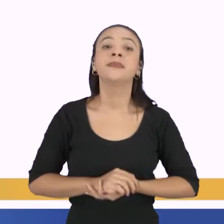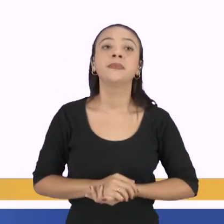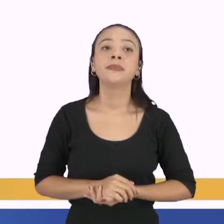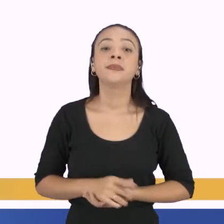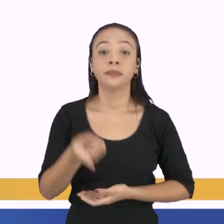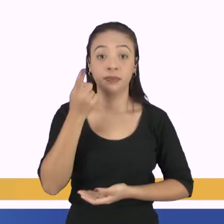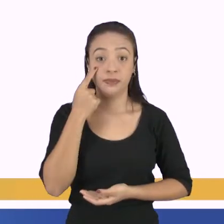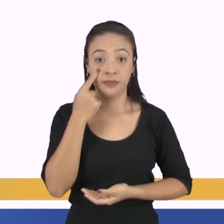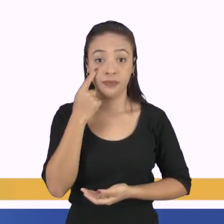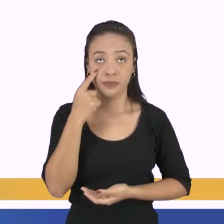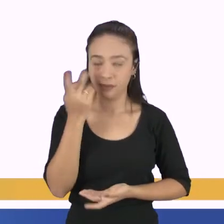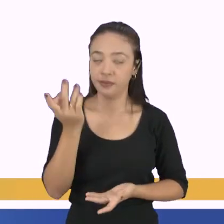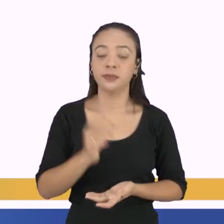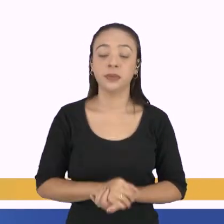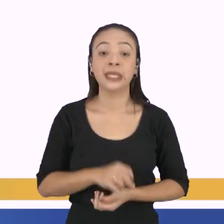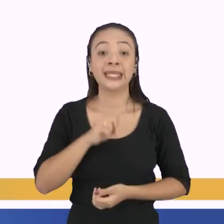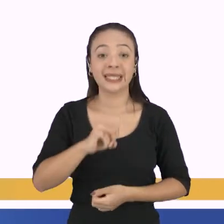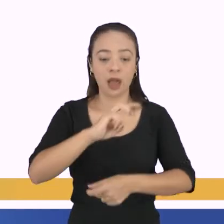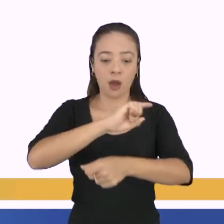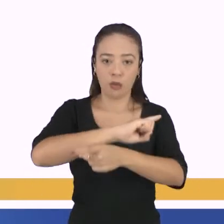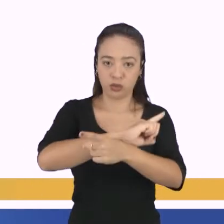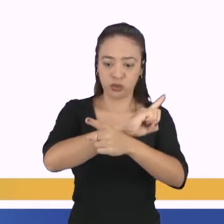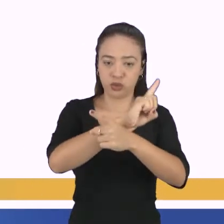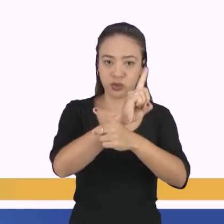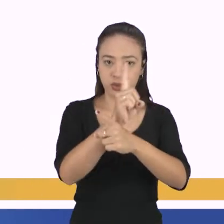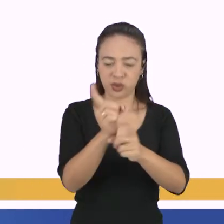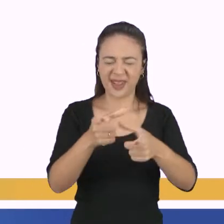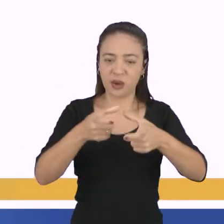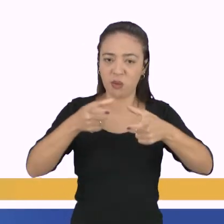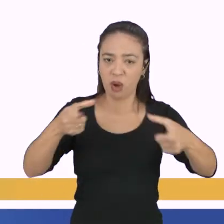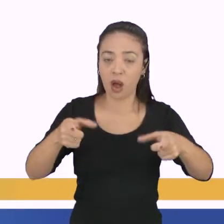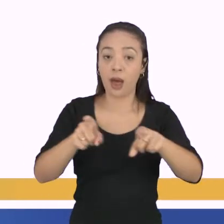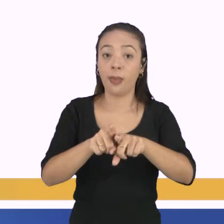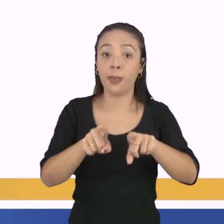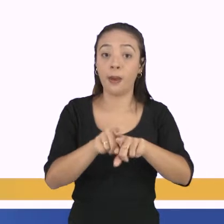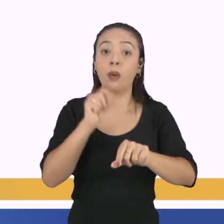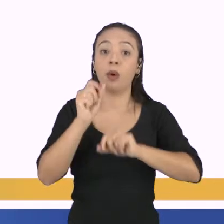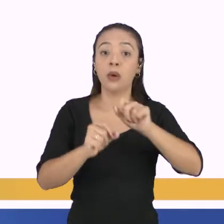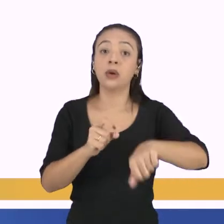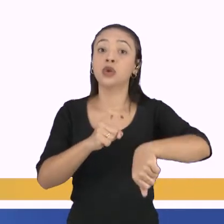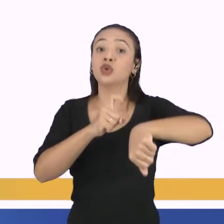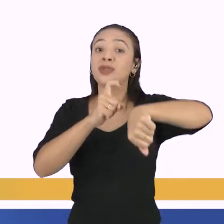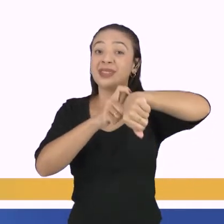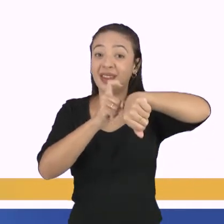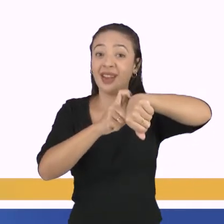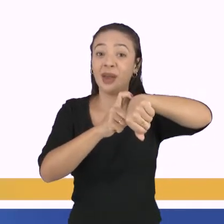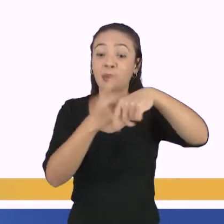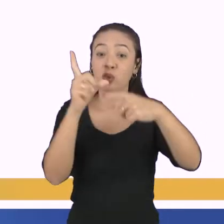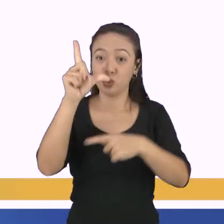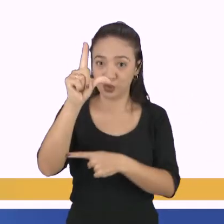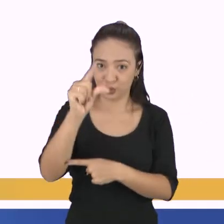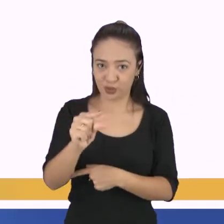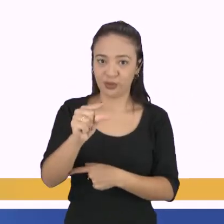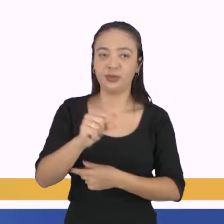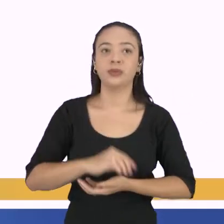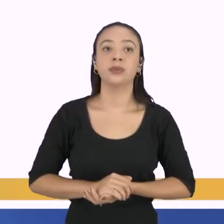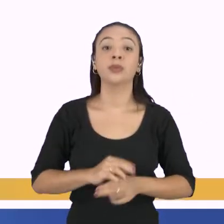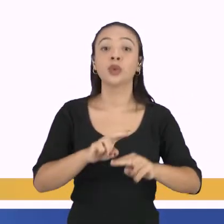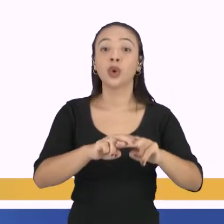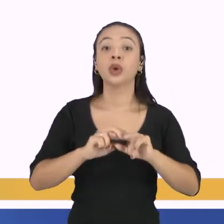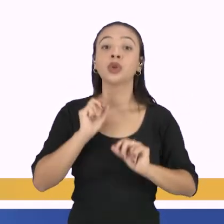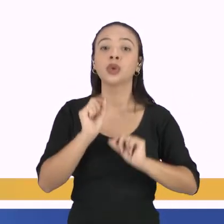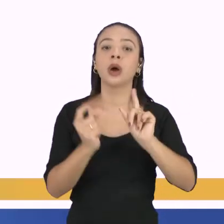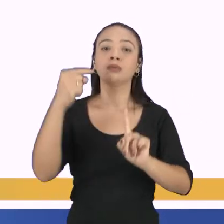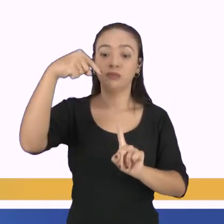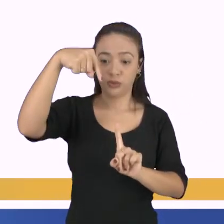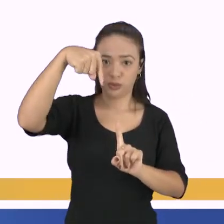Então, observe que aumentando a velocidade, o tempo gasto no percurso diminui. Portanto, essas grandezas são